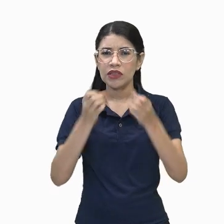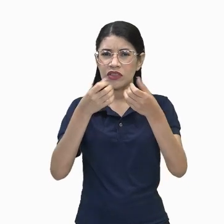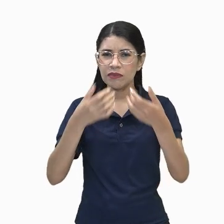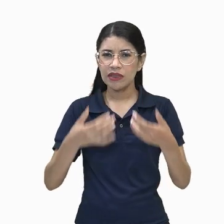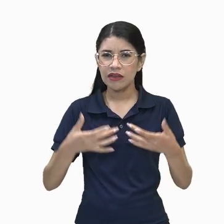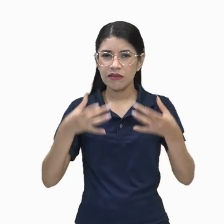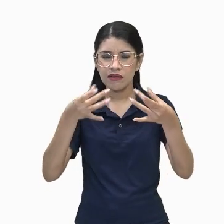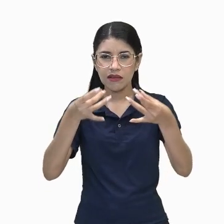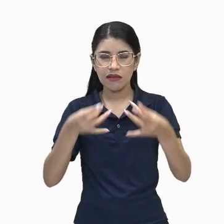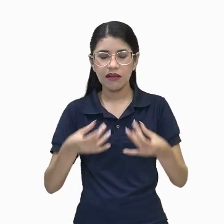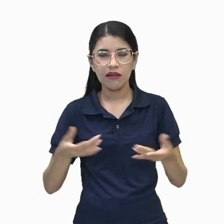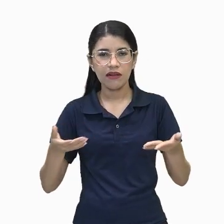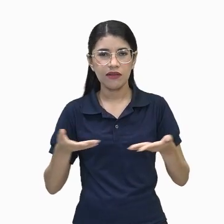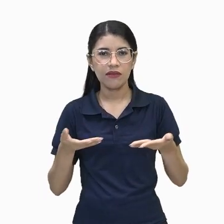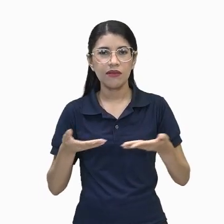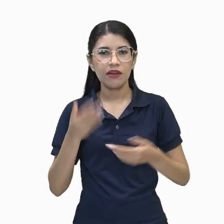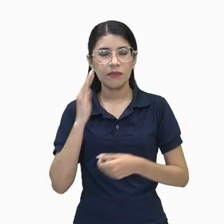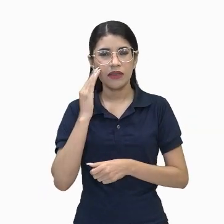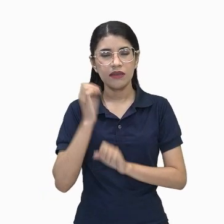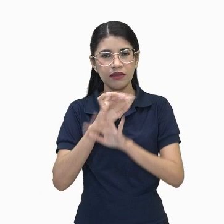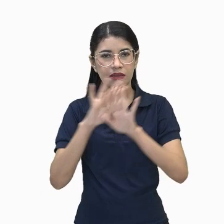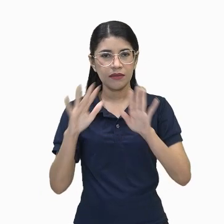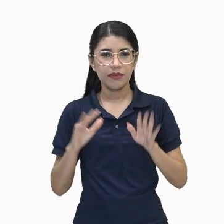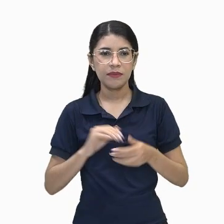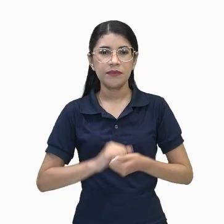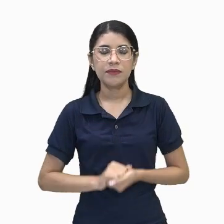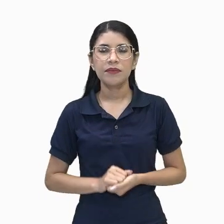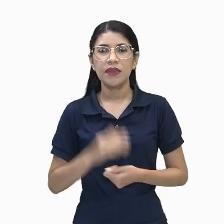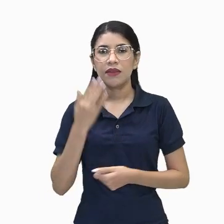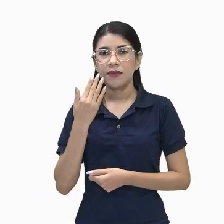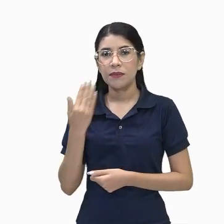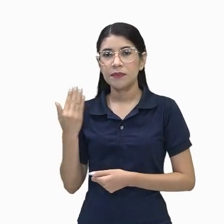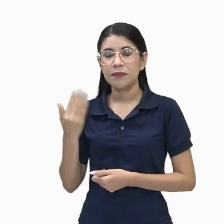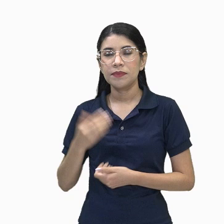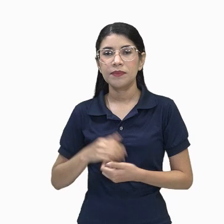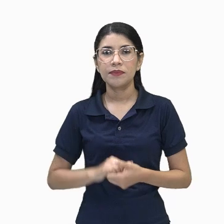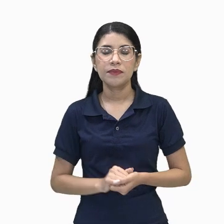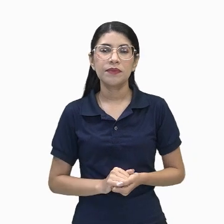a entender a partir de agora. Vamos ao texto, vamos lá.